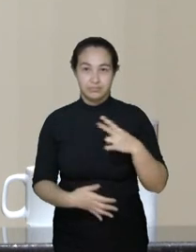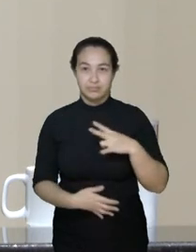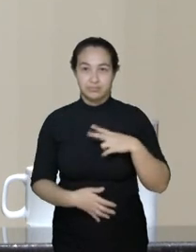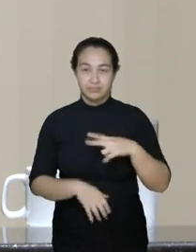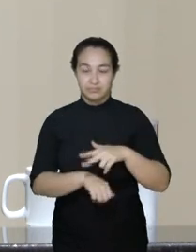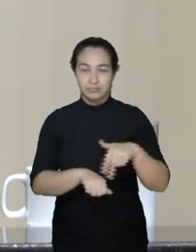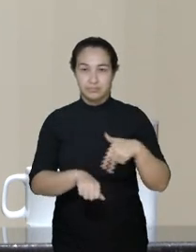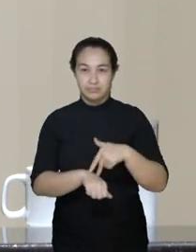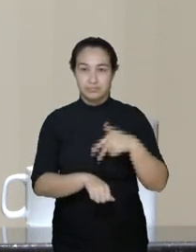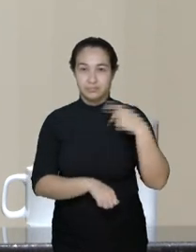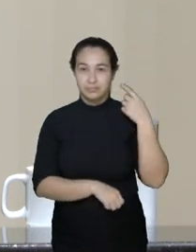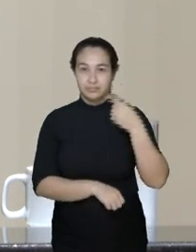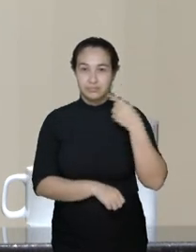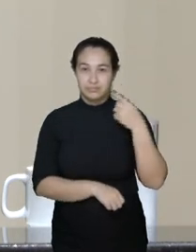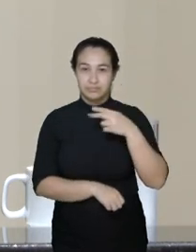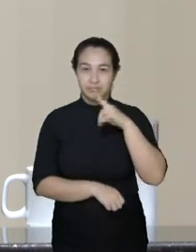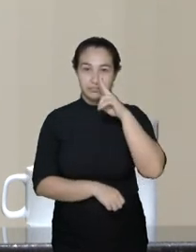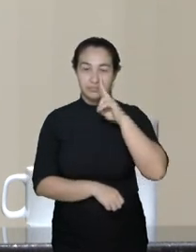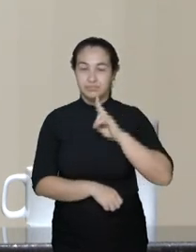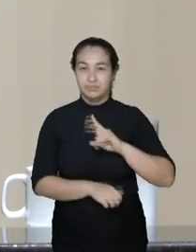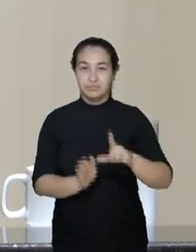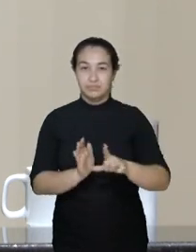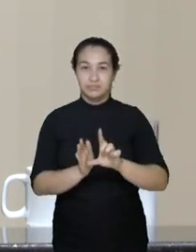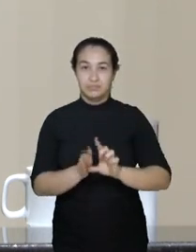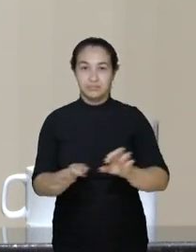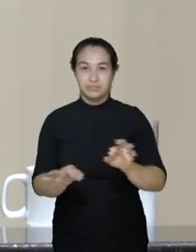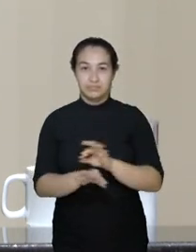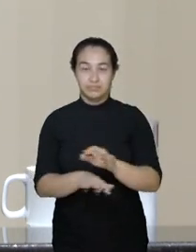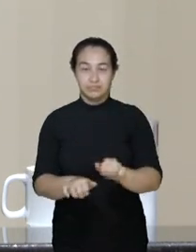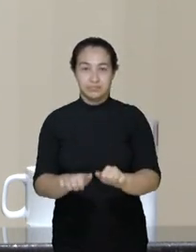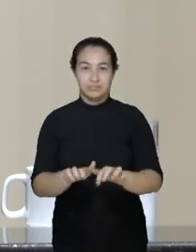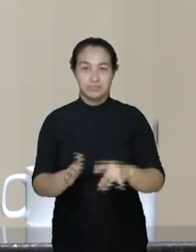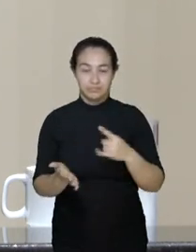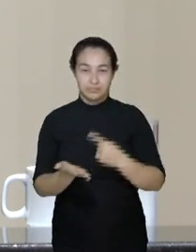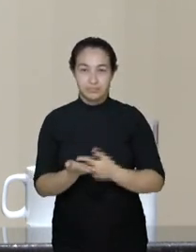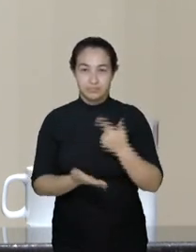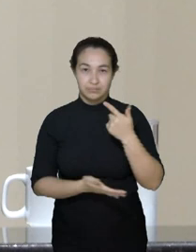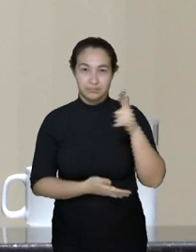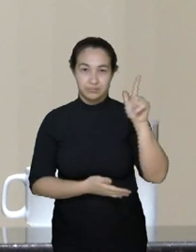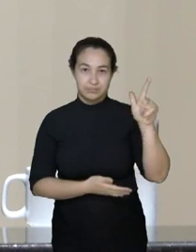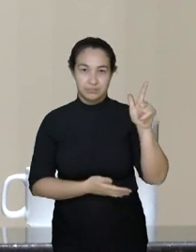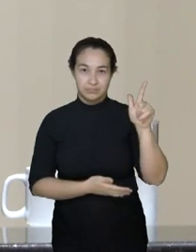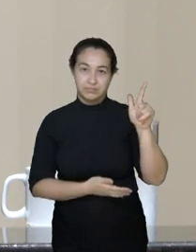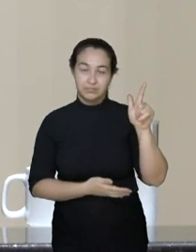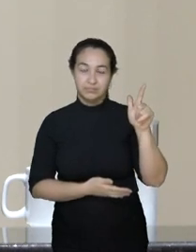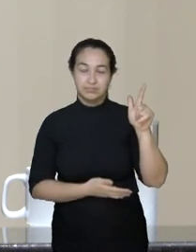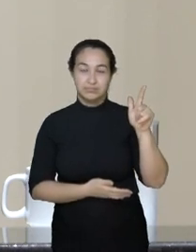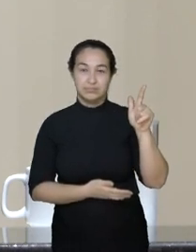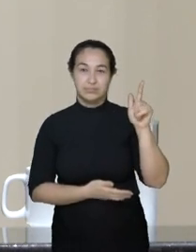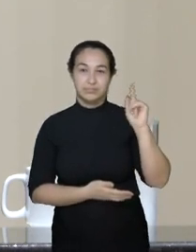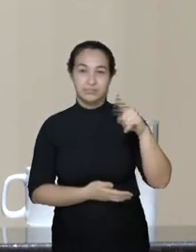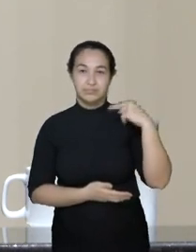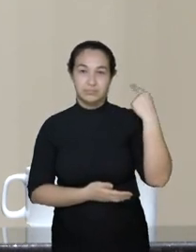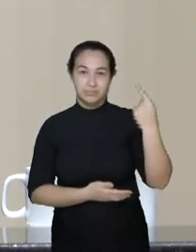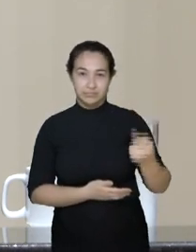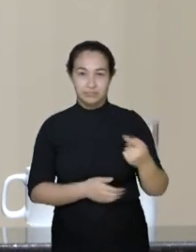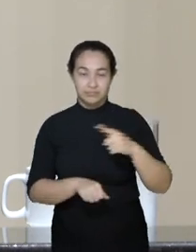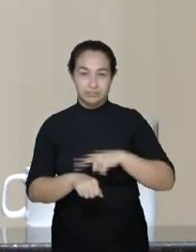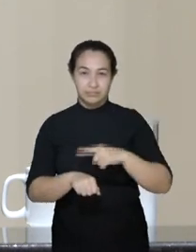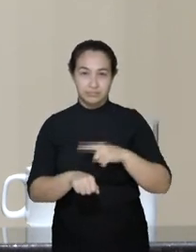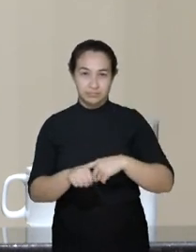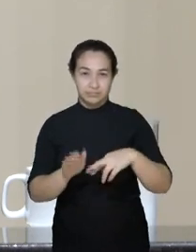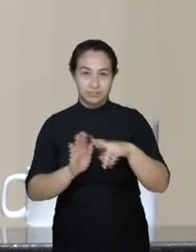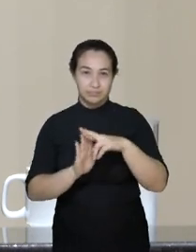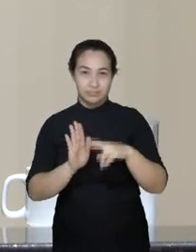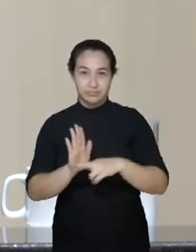uso da palavra o senhor deputado Ivan Nates. Nada mais havendo a tratar, o senhor presidente, antes de encerrar a sessão, convocou outra ordinária para o dia seguinte, no horário regimental.